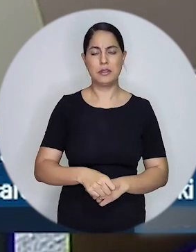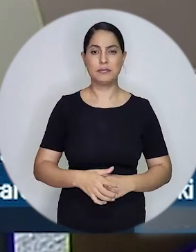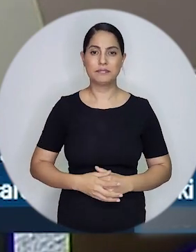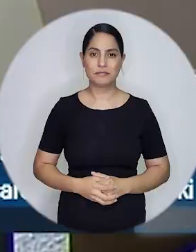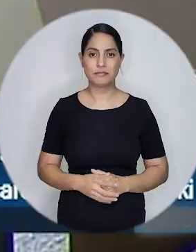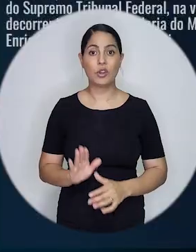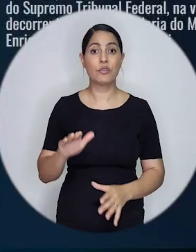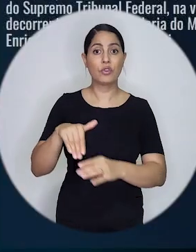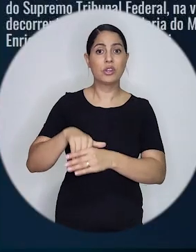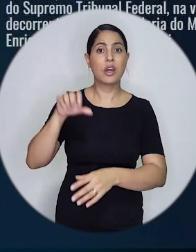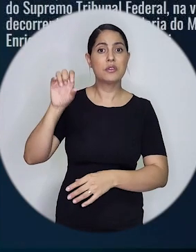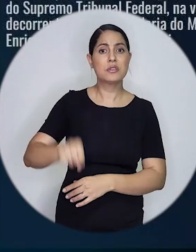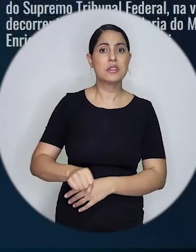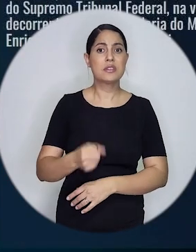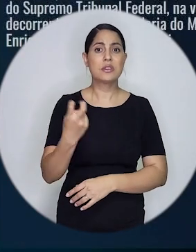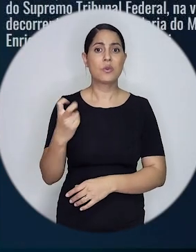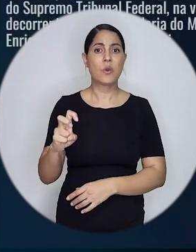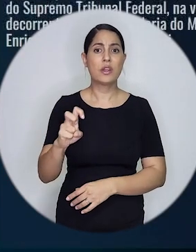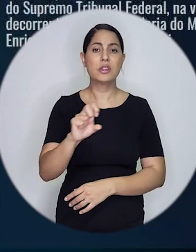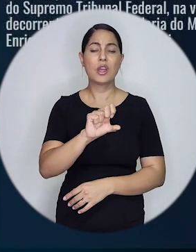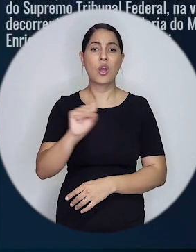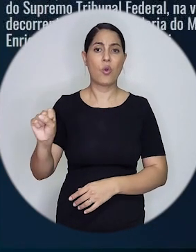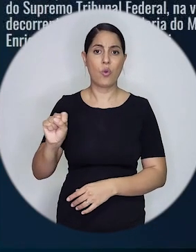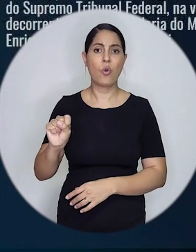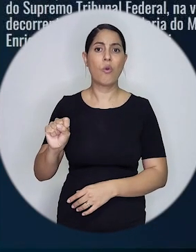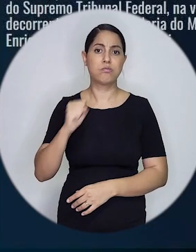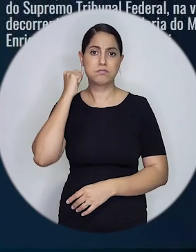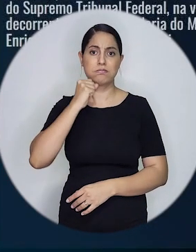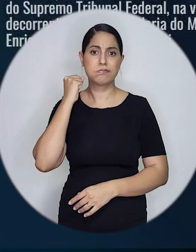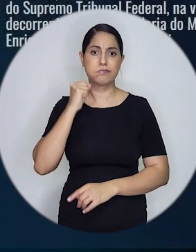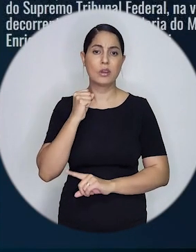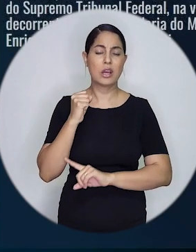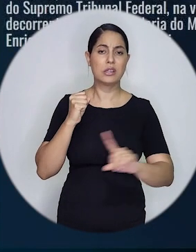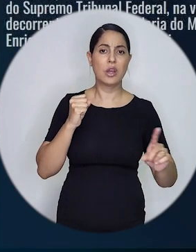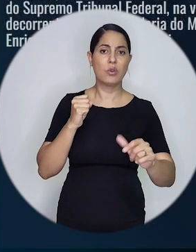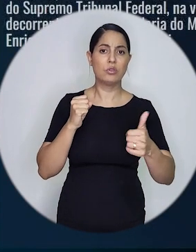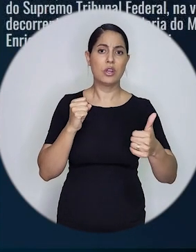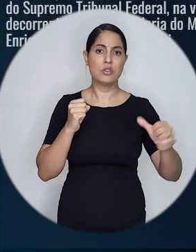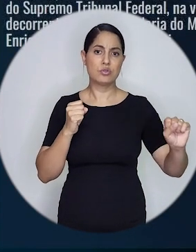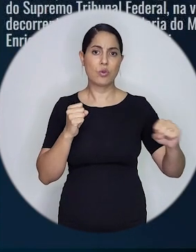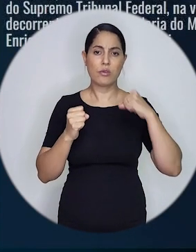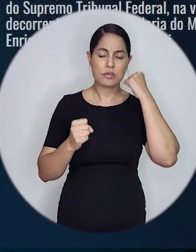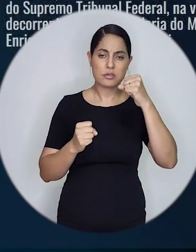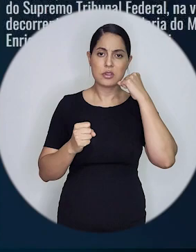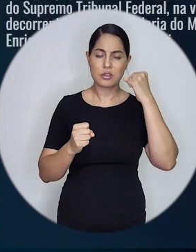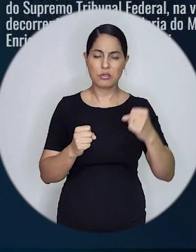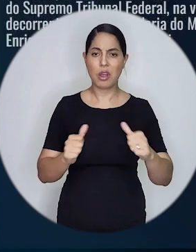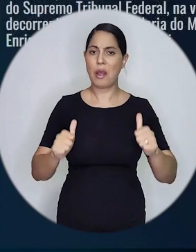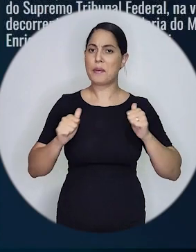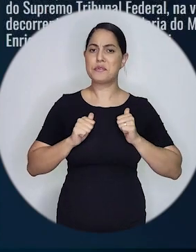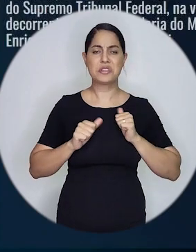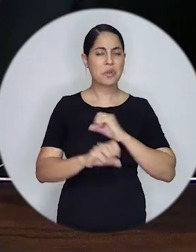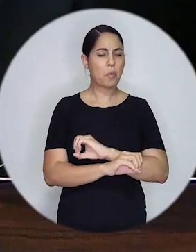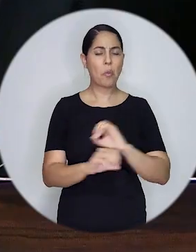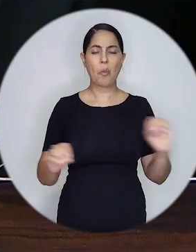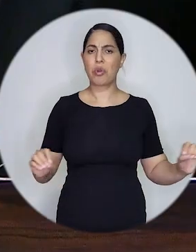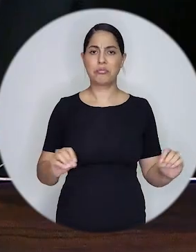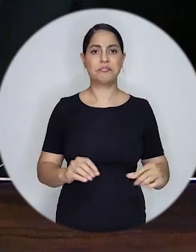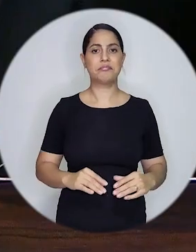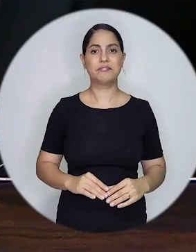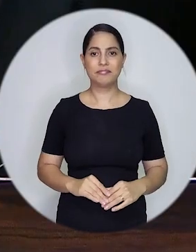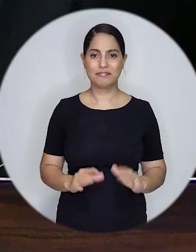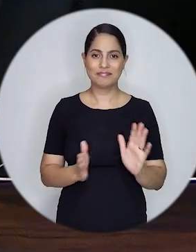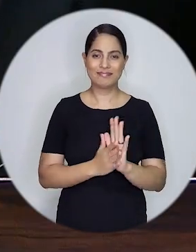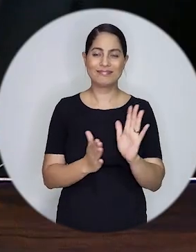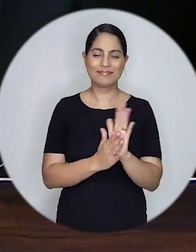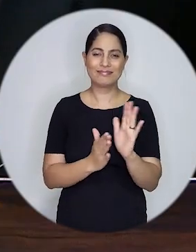Brasil. Votaram sim 58 senadores, não 18 senadores,